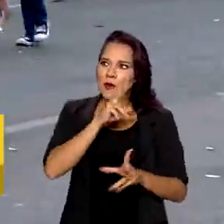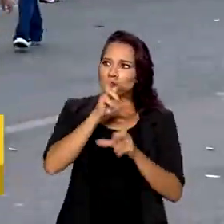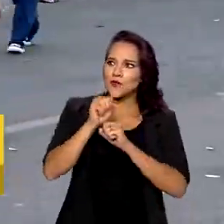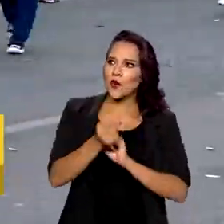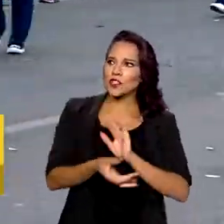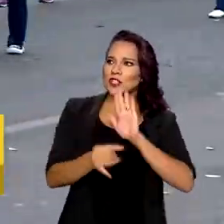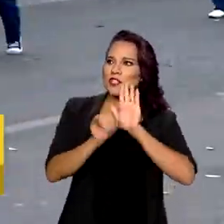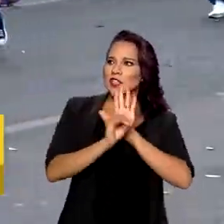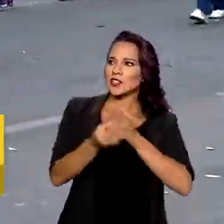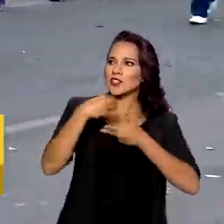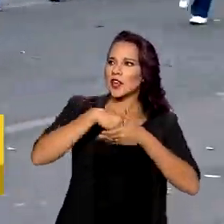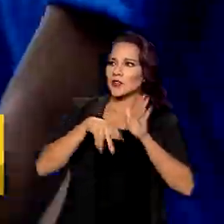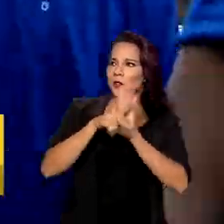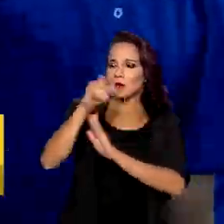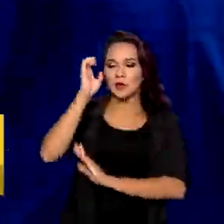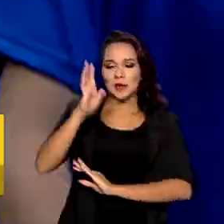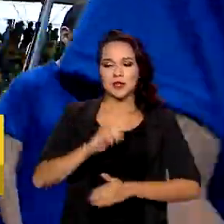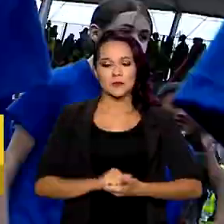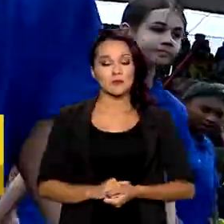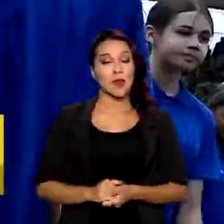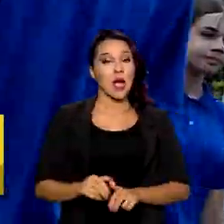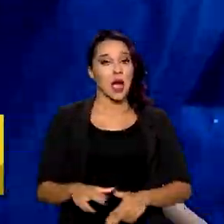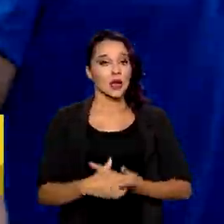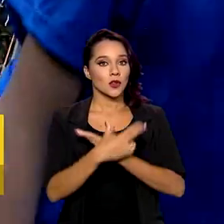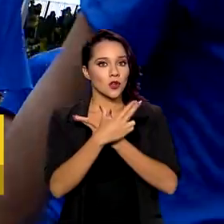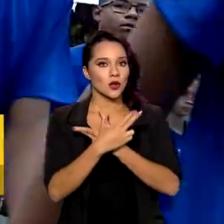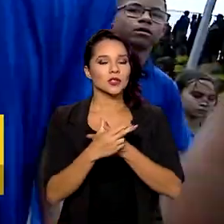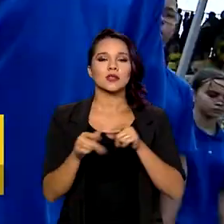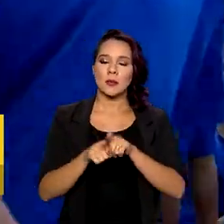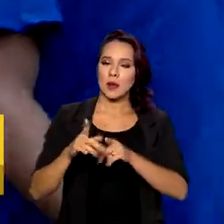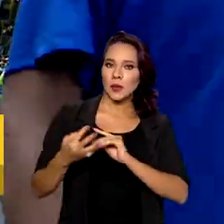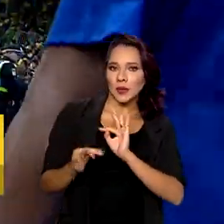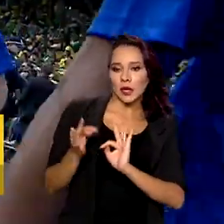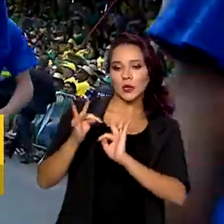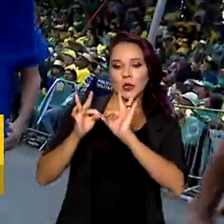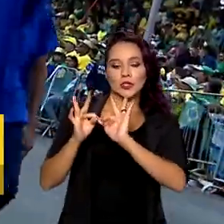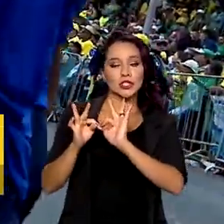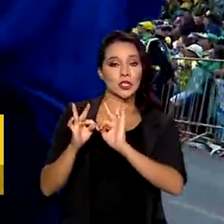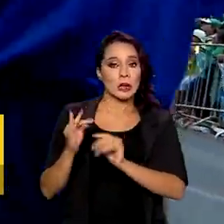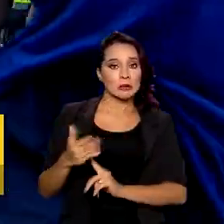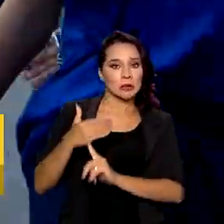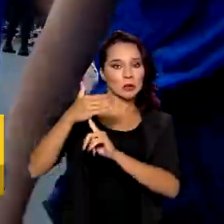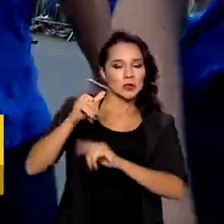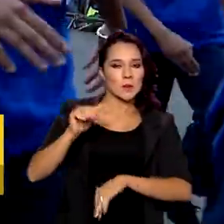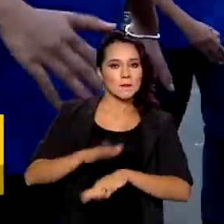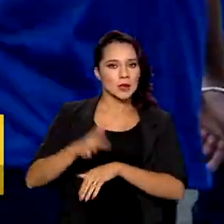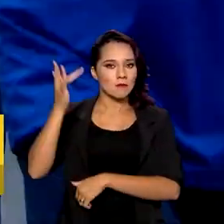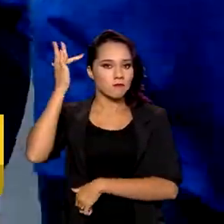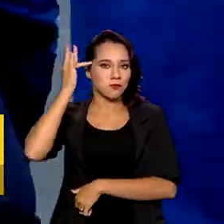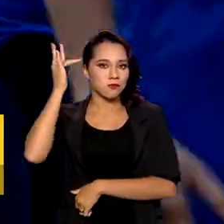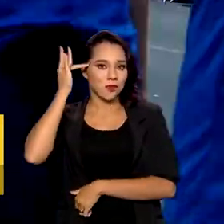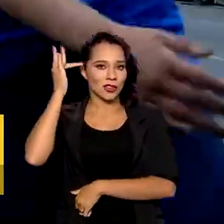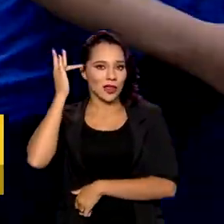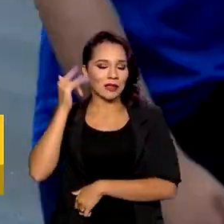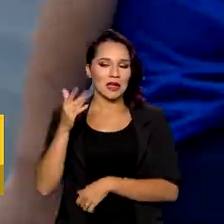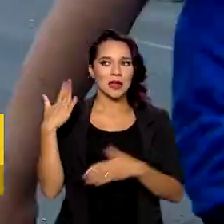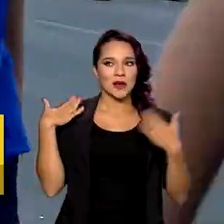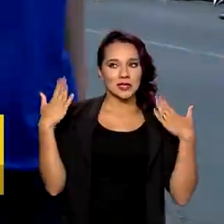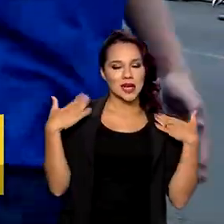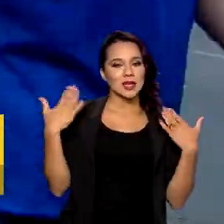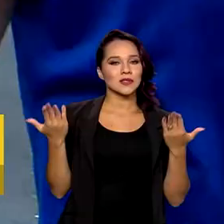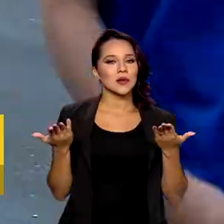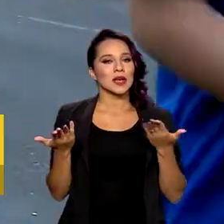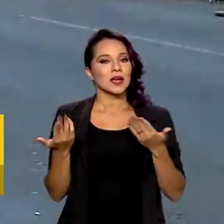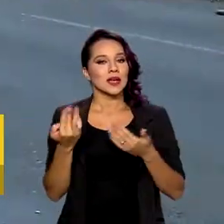nacional. Perfeitamente. A Aeronáutica, até pela questão tecnológica, é muito mais moderna, muito mais recente que Exército e a Marinha, né? Então,